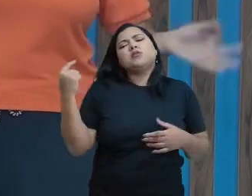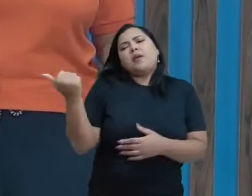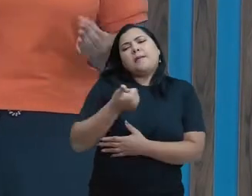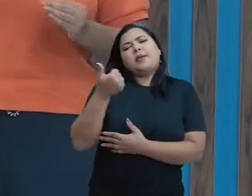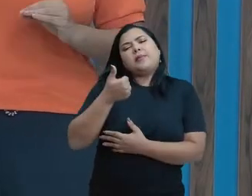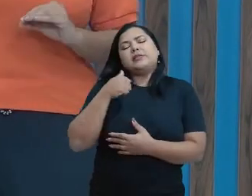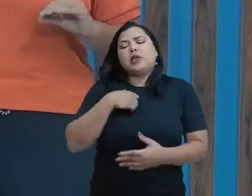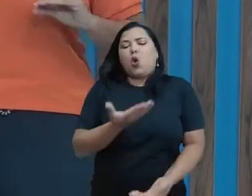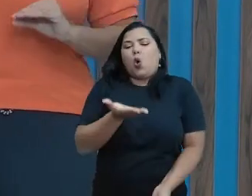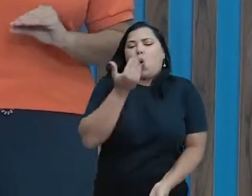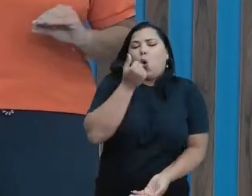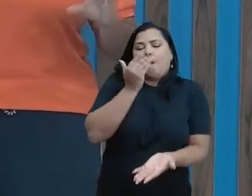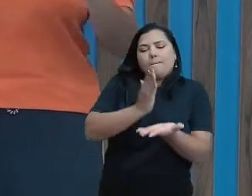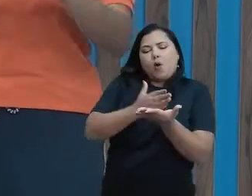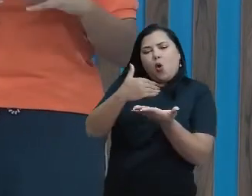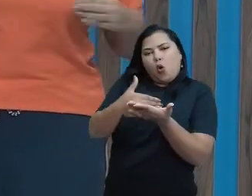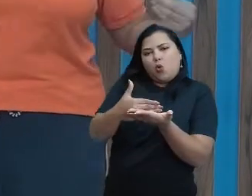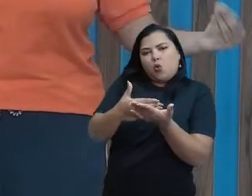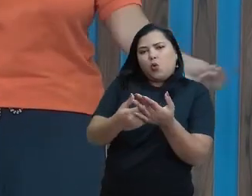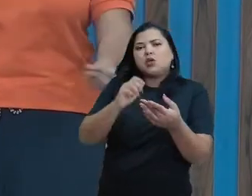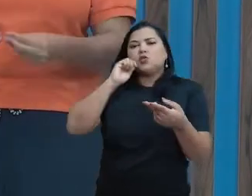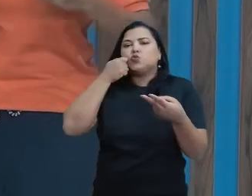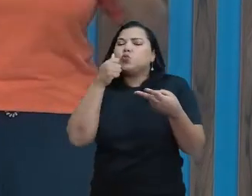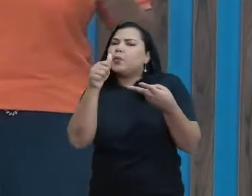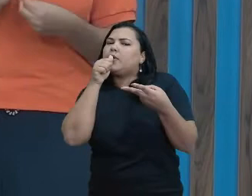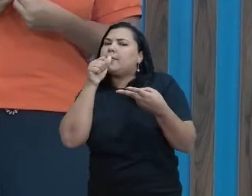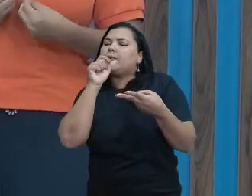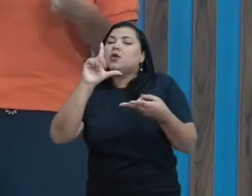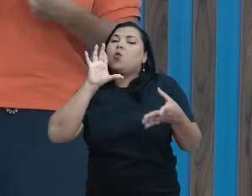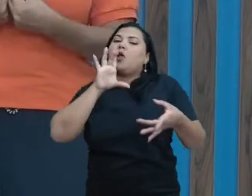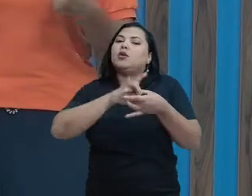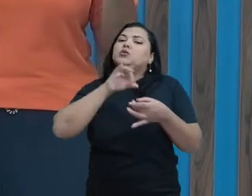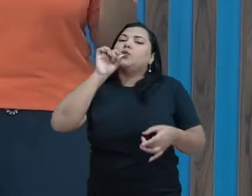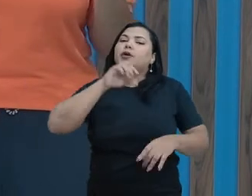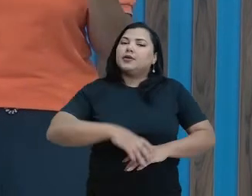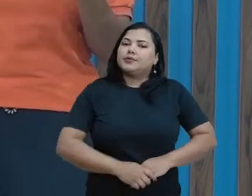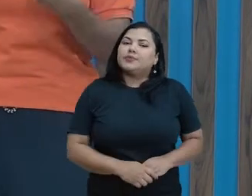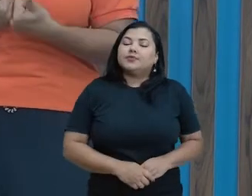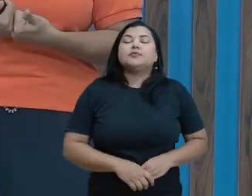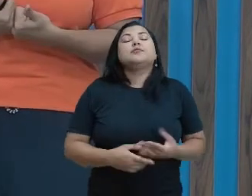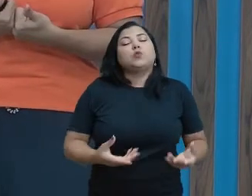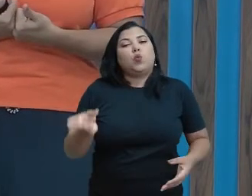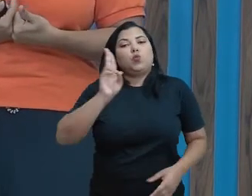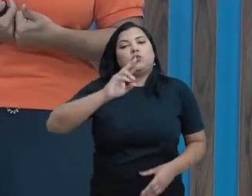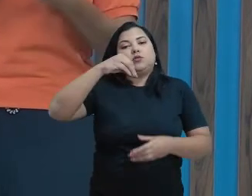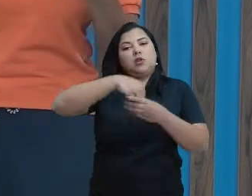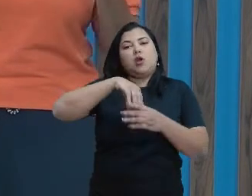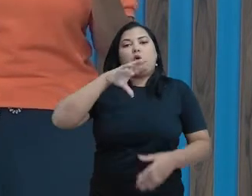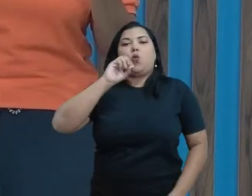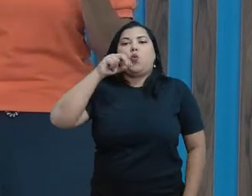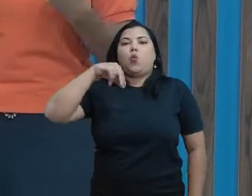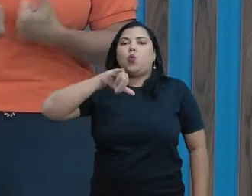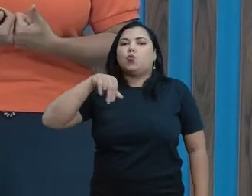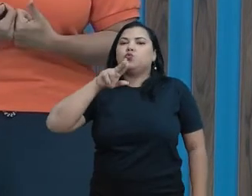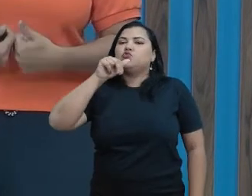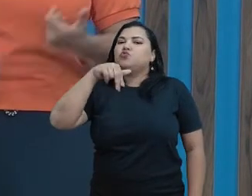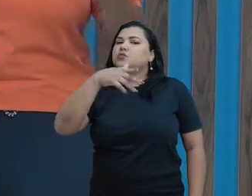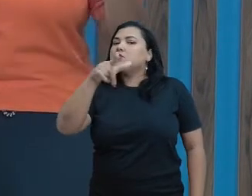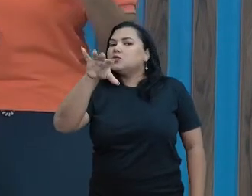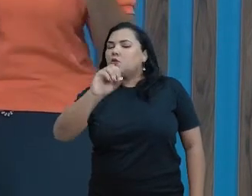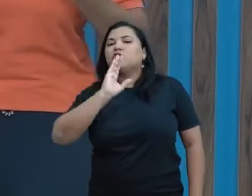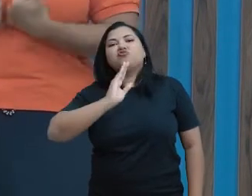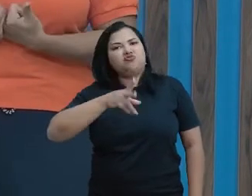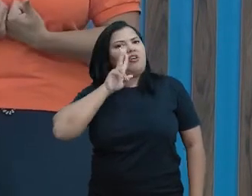comi bolo e bebi suco, ele está relacionado através do quê? De uma conjunção que a gente já viu e de